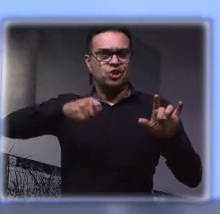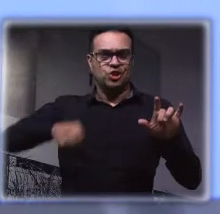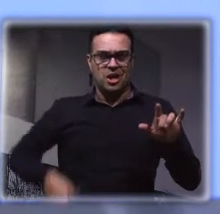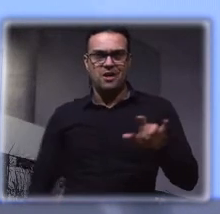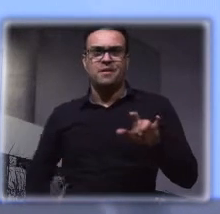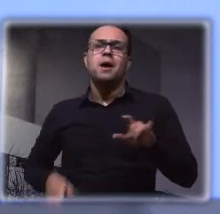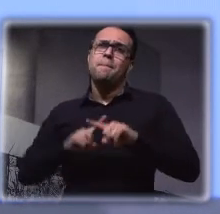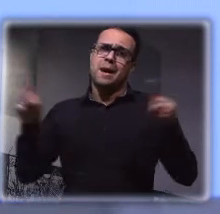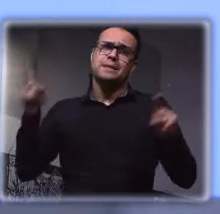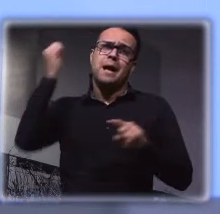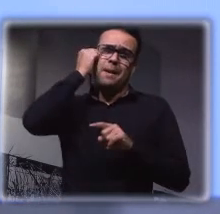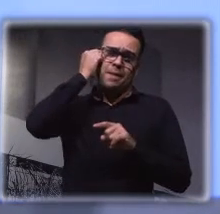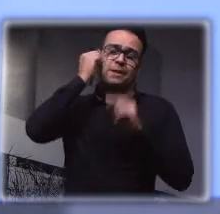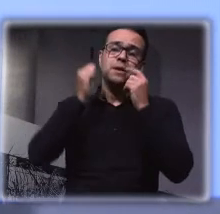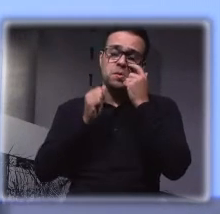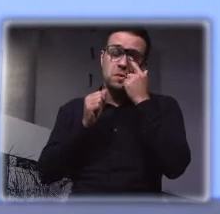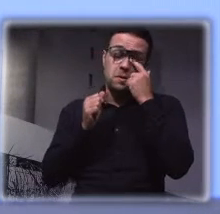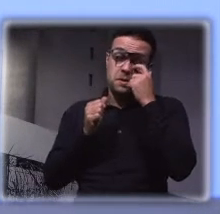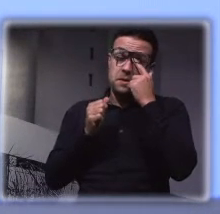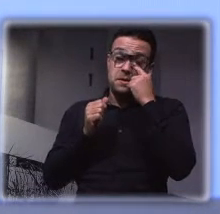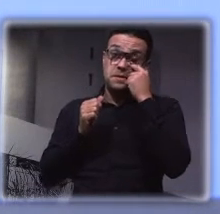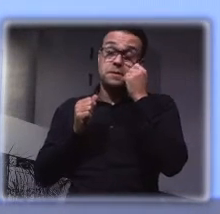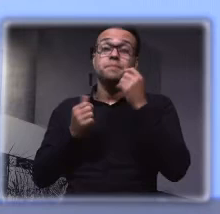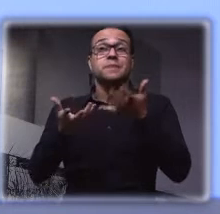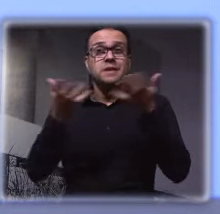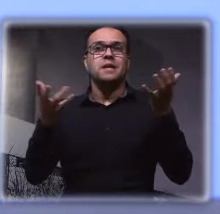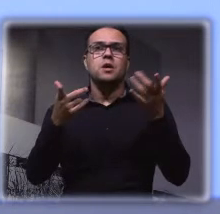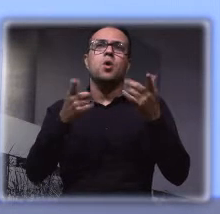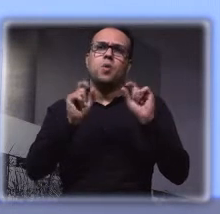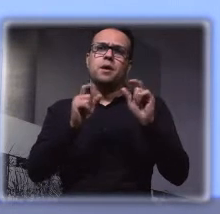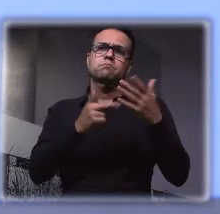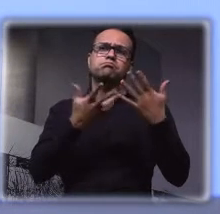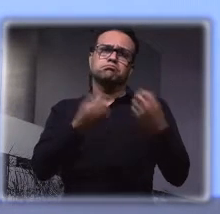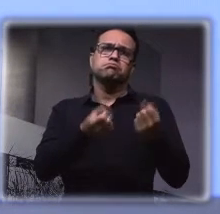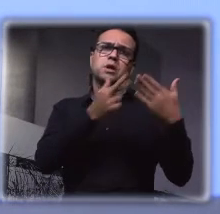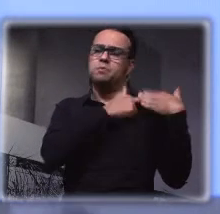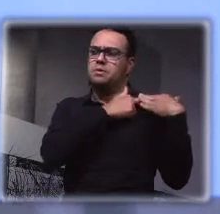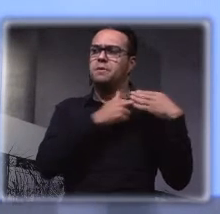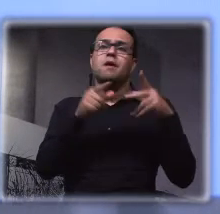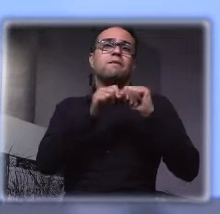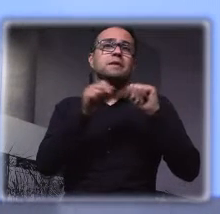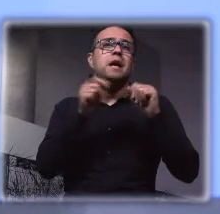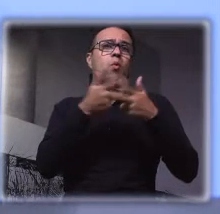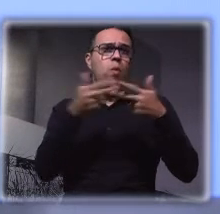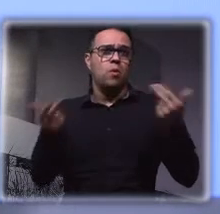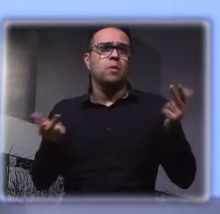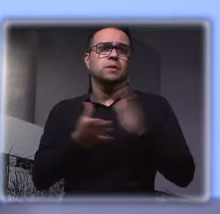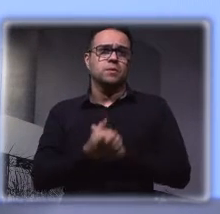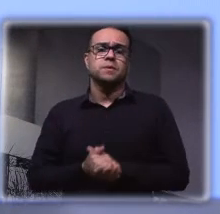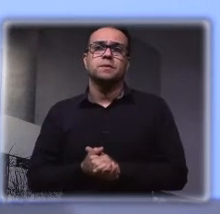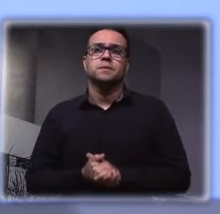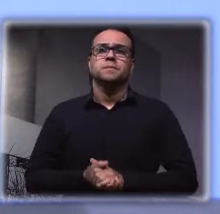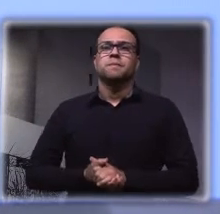mas ele está arrependido. E ele queria assumir a responsabilidade dele, ele queria fazer alguma coisa em relação a esses